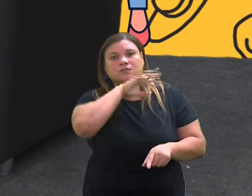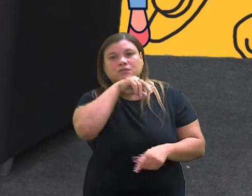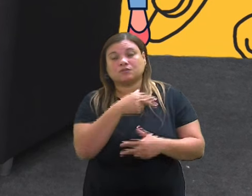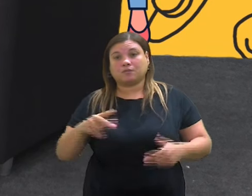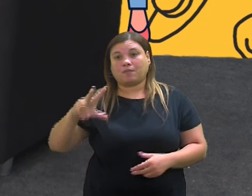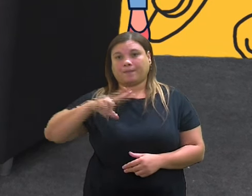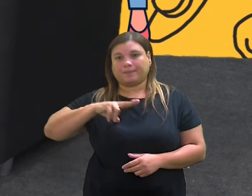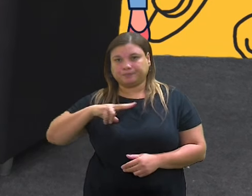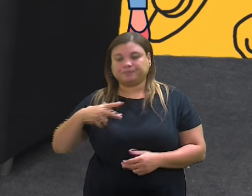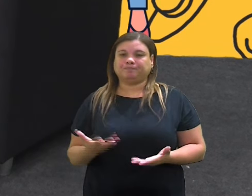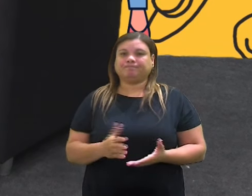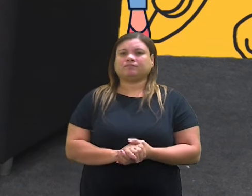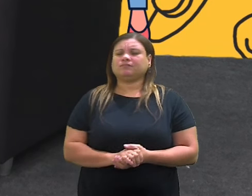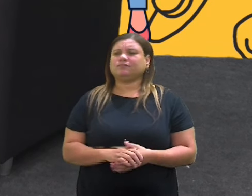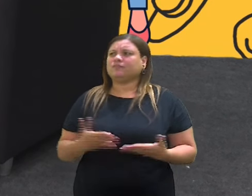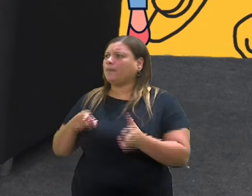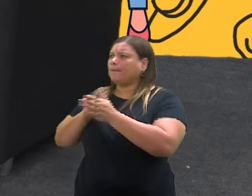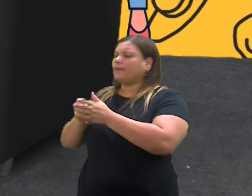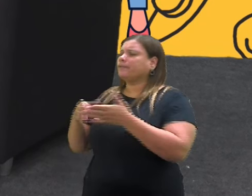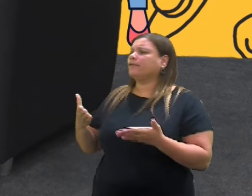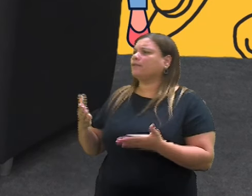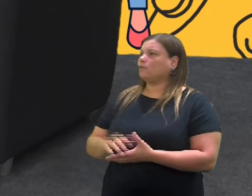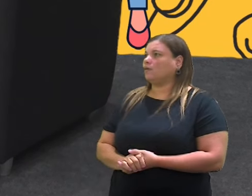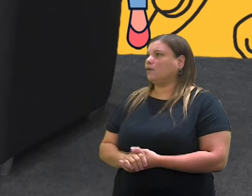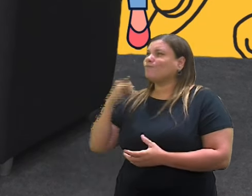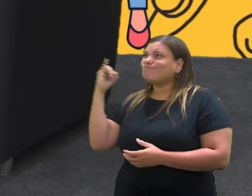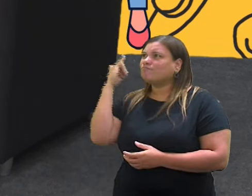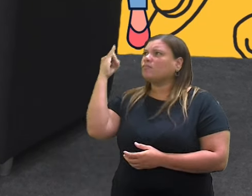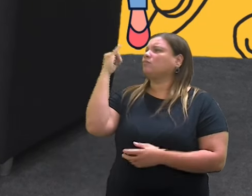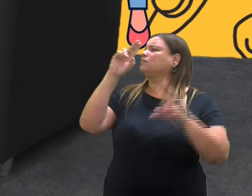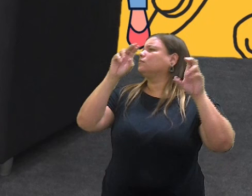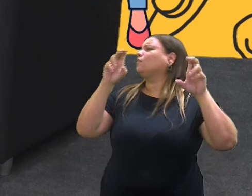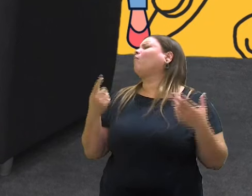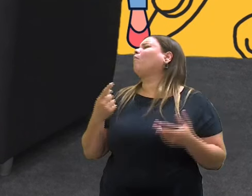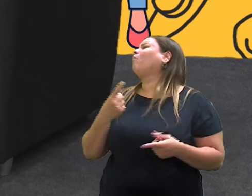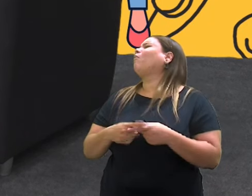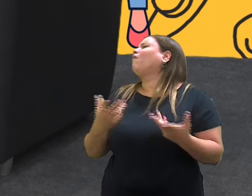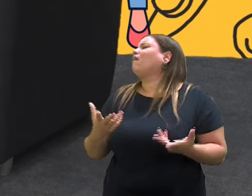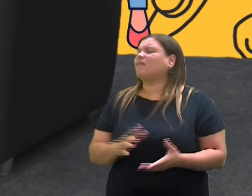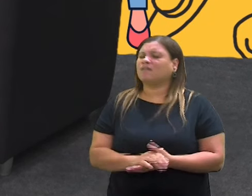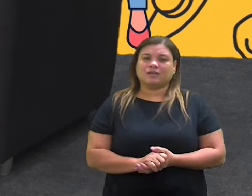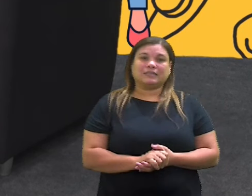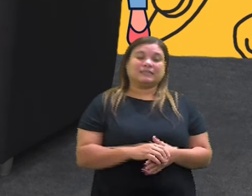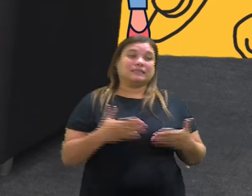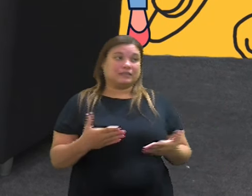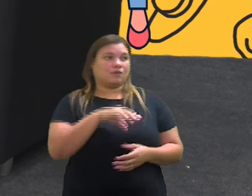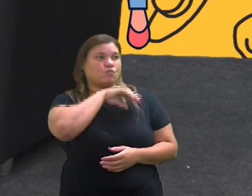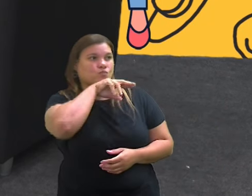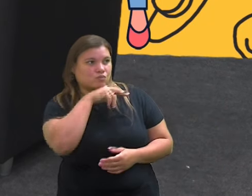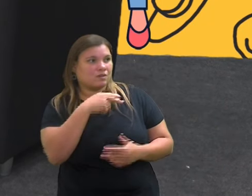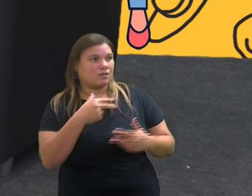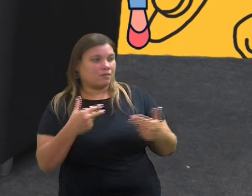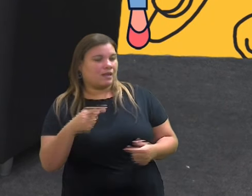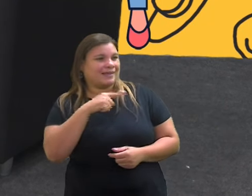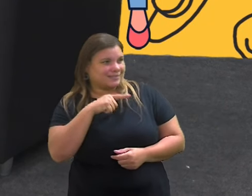pergunta. Por que é importante falar sobre esse assunto desde cedo? Acho que cada vez mais o animal ele tem feito